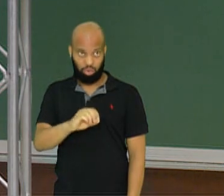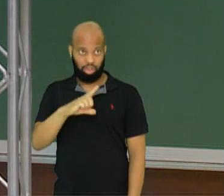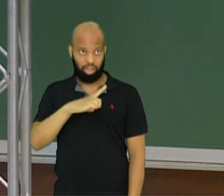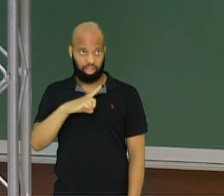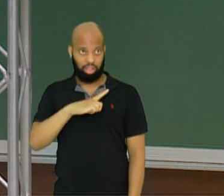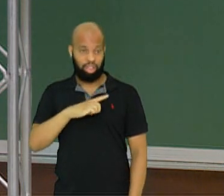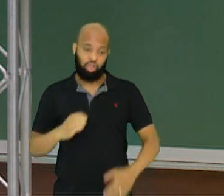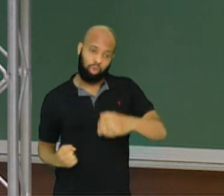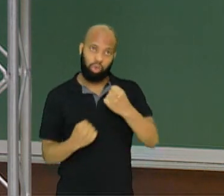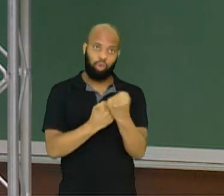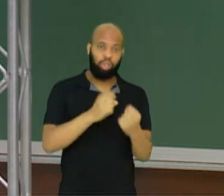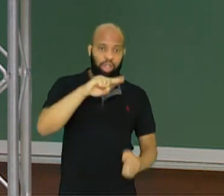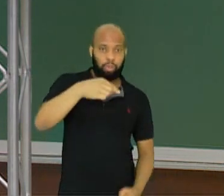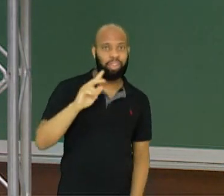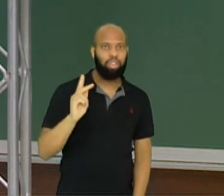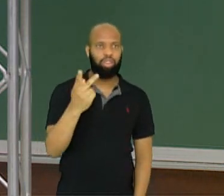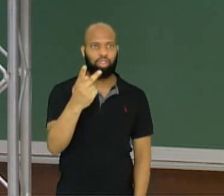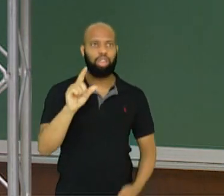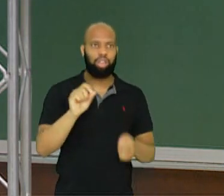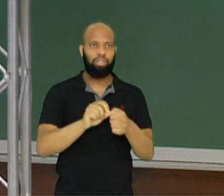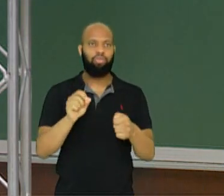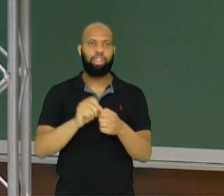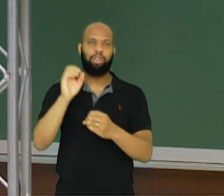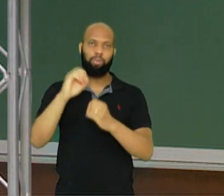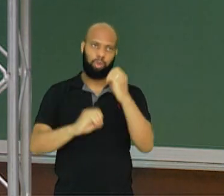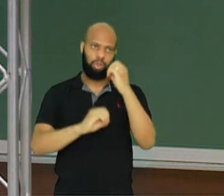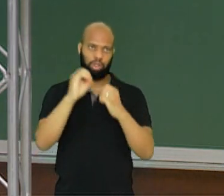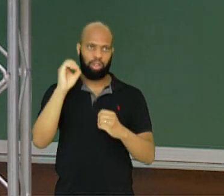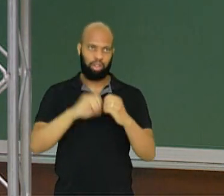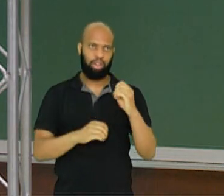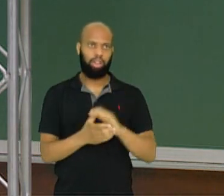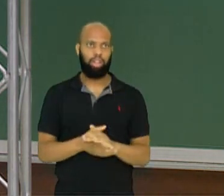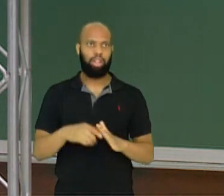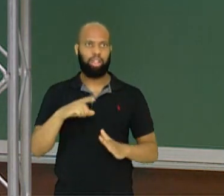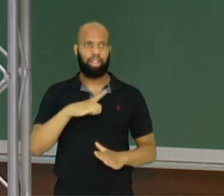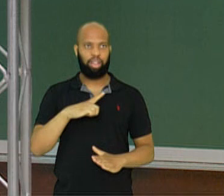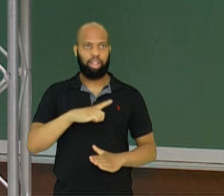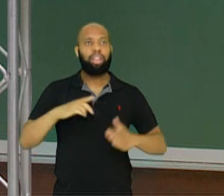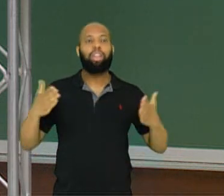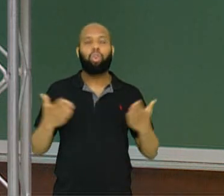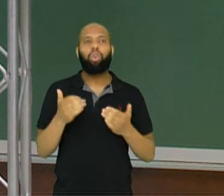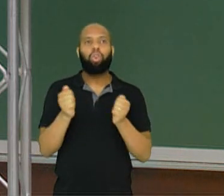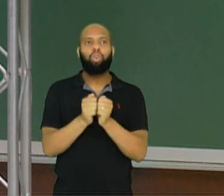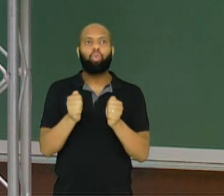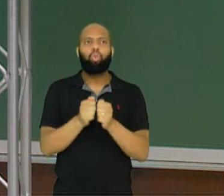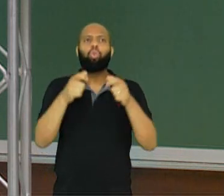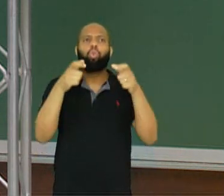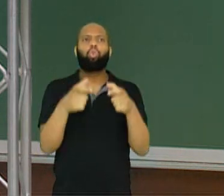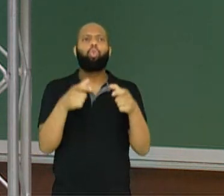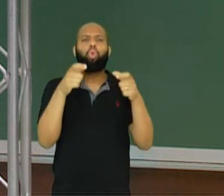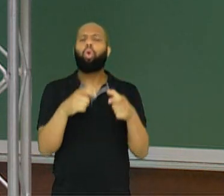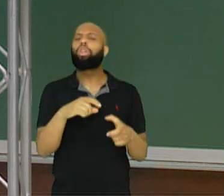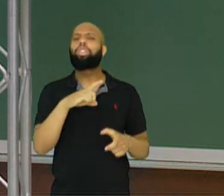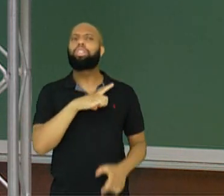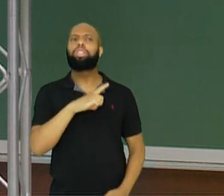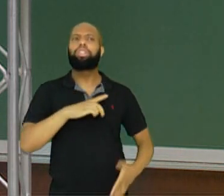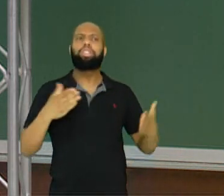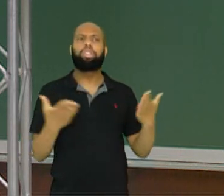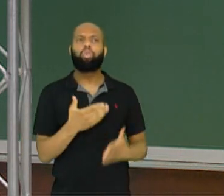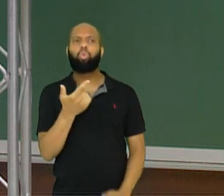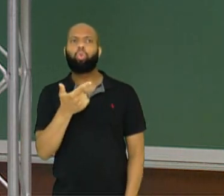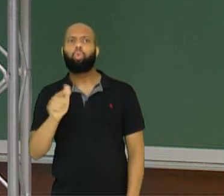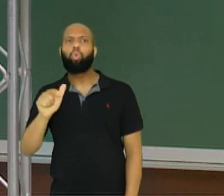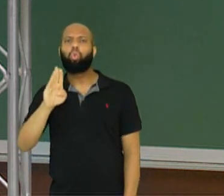que substituiu o hidrogênio formando a molécula. Ele está aqui. De onde veio esse